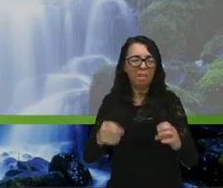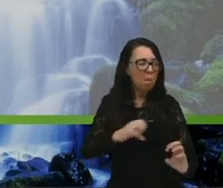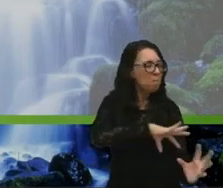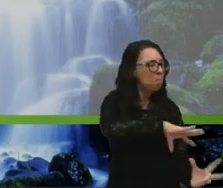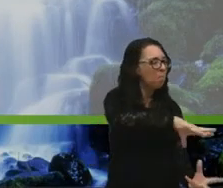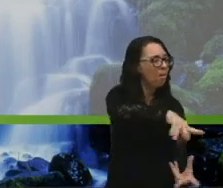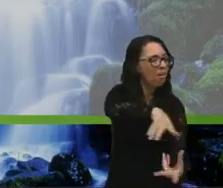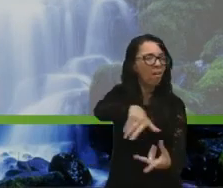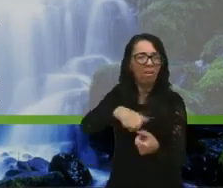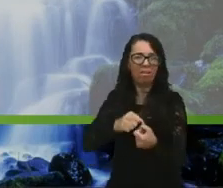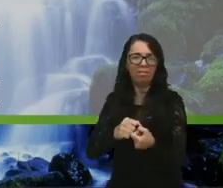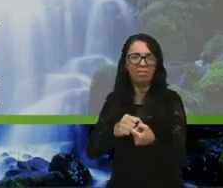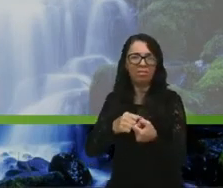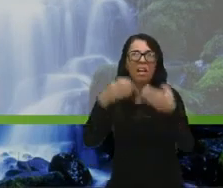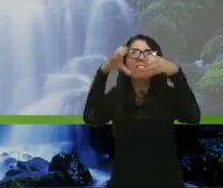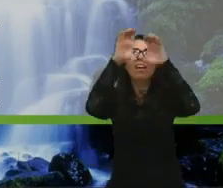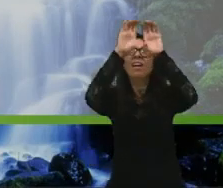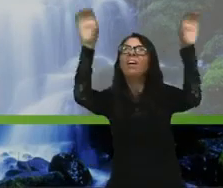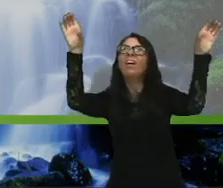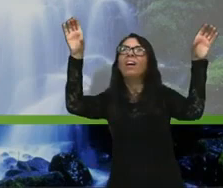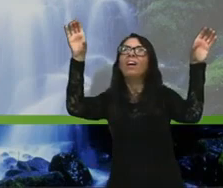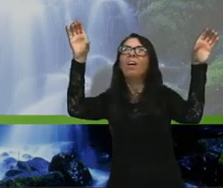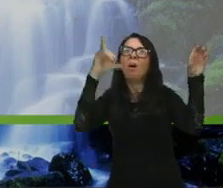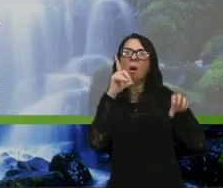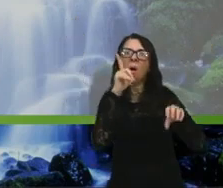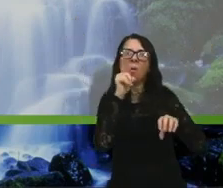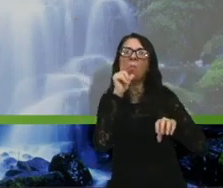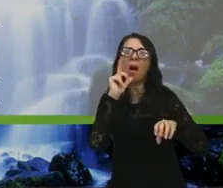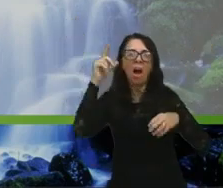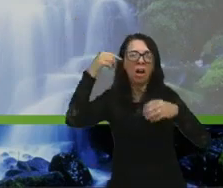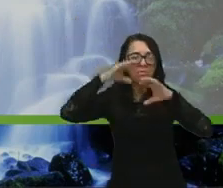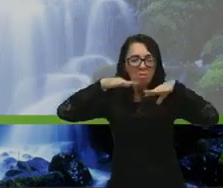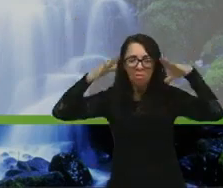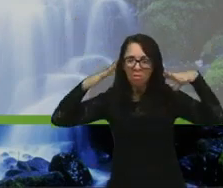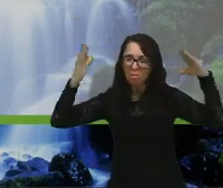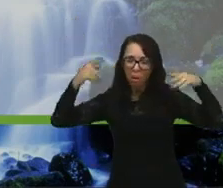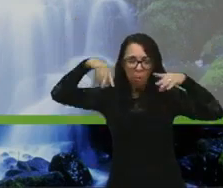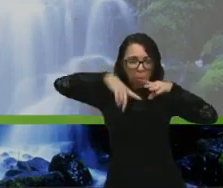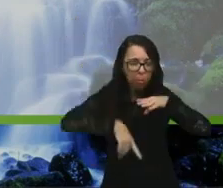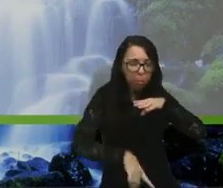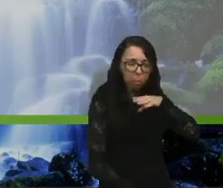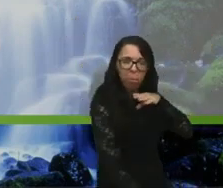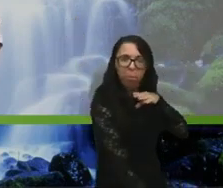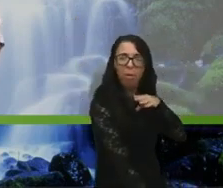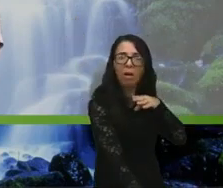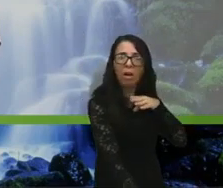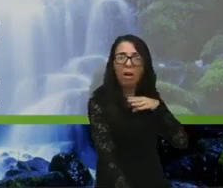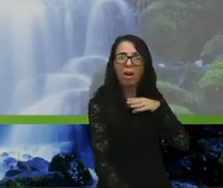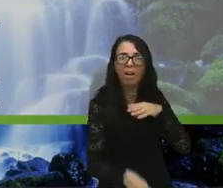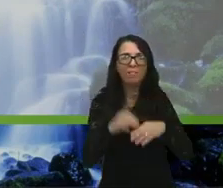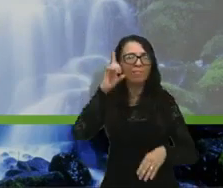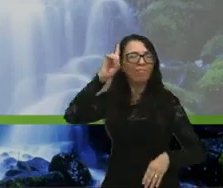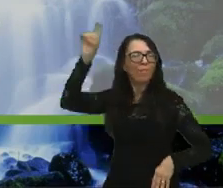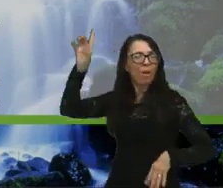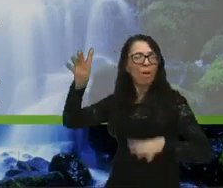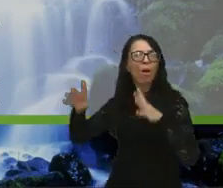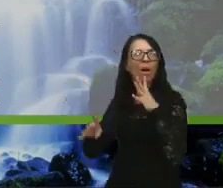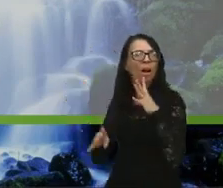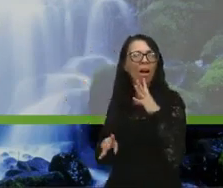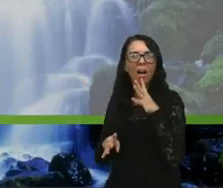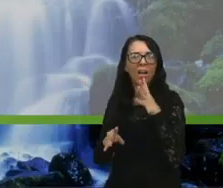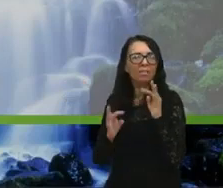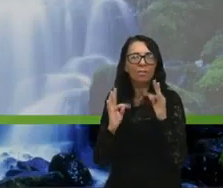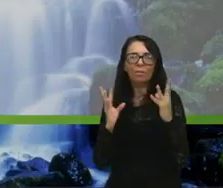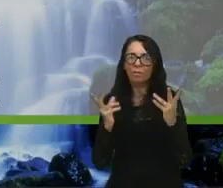Se você não contribui, se você decidiu não contribuir,